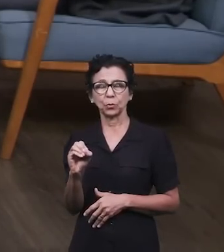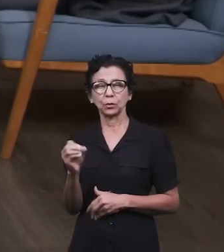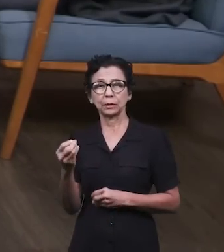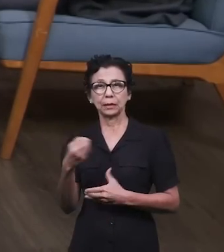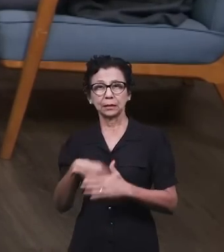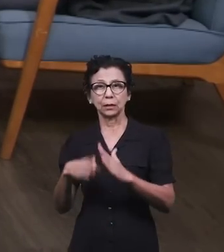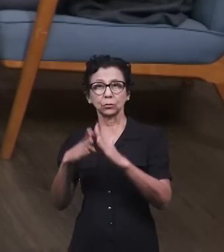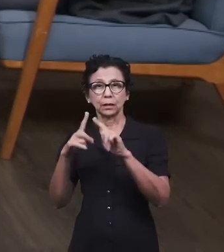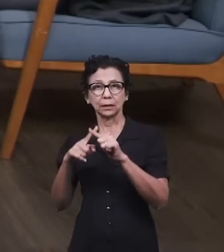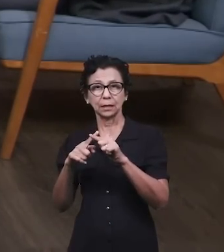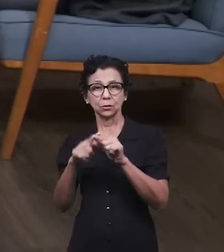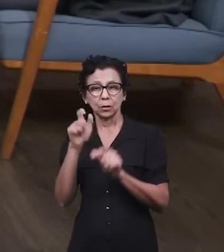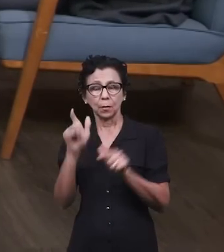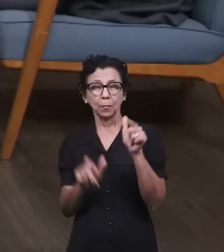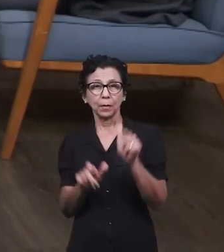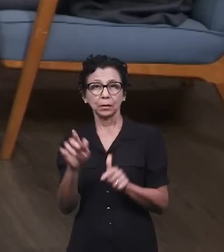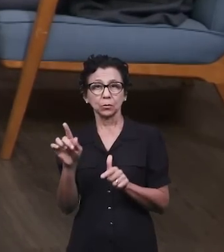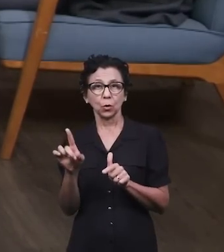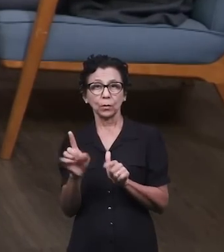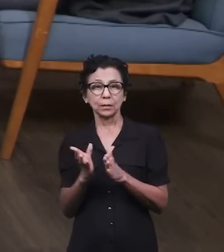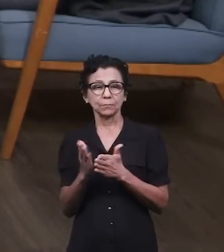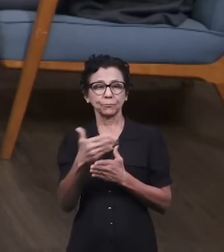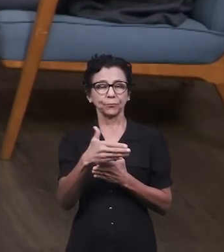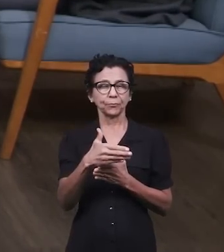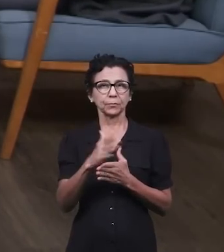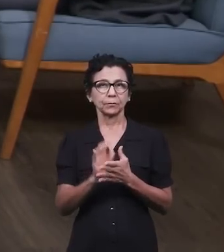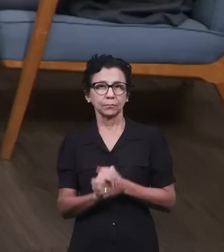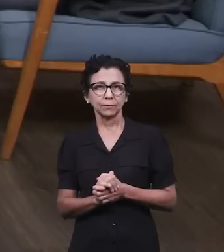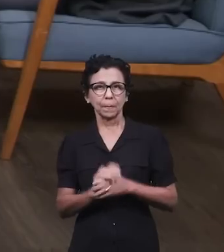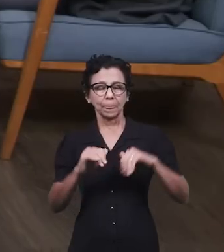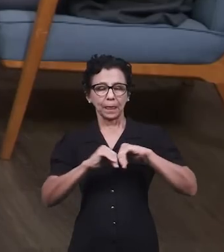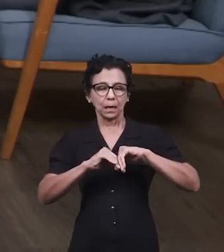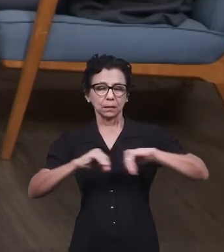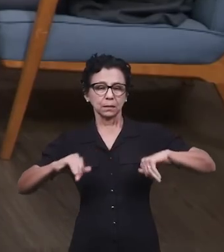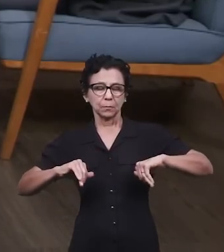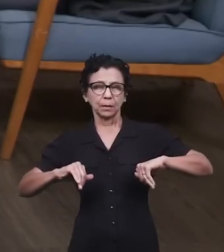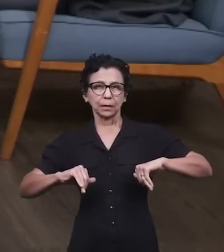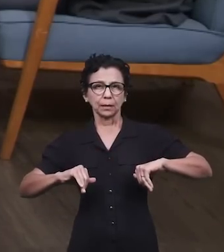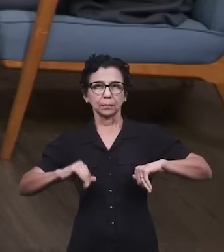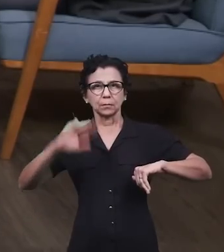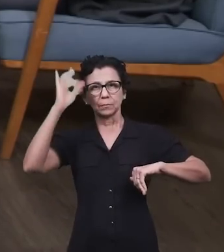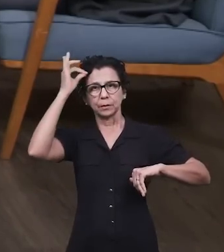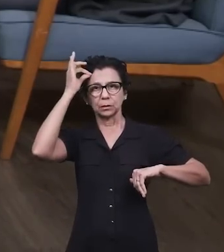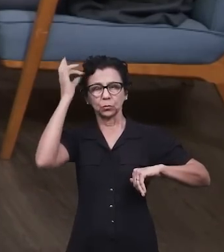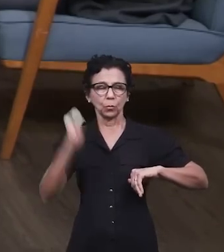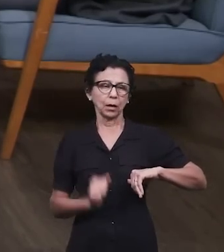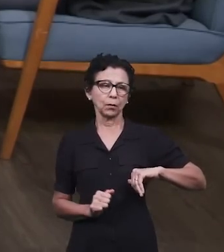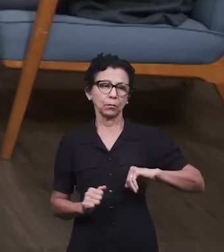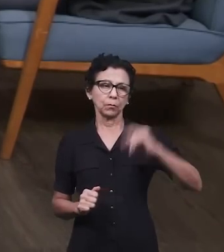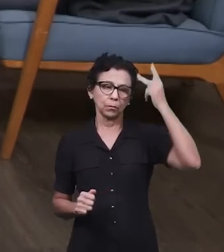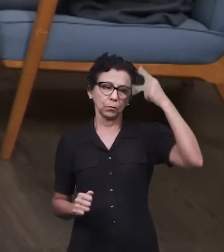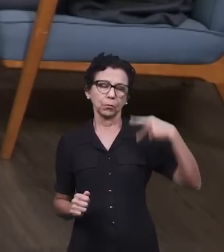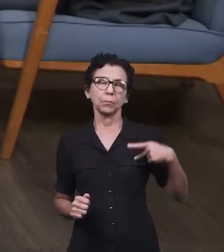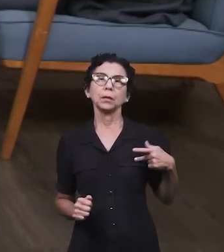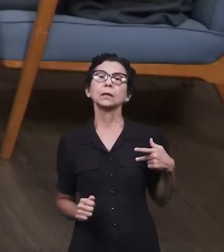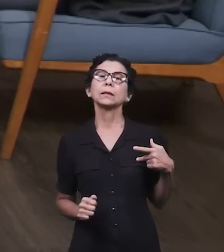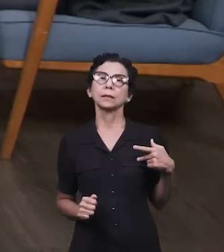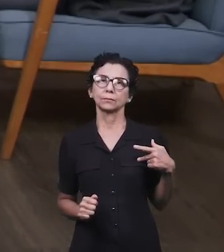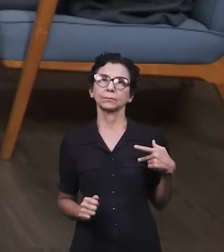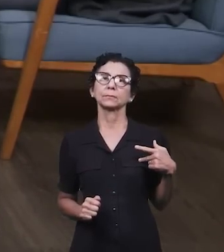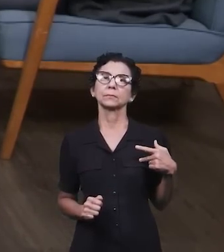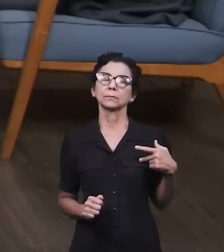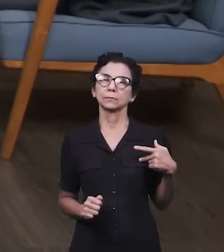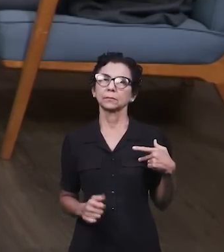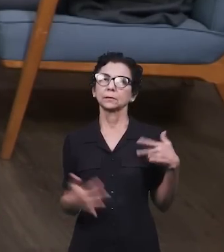discernimento, para fazer essa separação entre o que era secular e o que era espiritual. Que é uma operação que